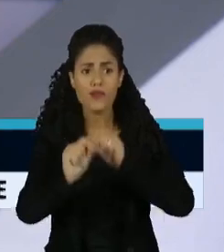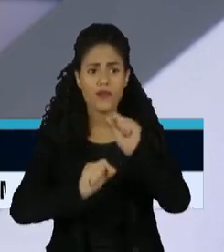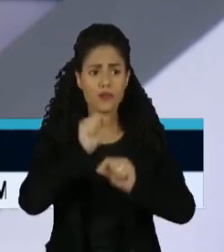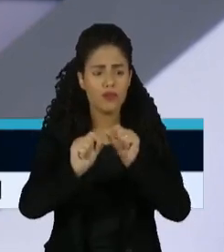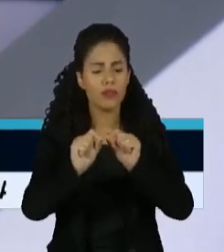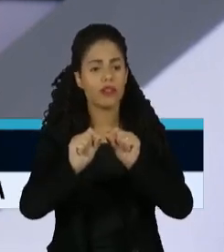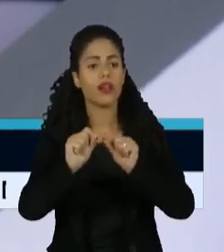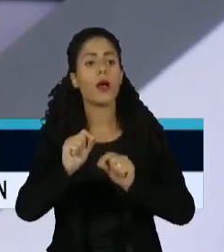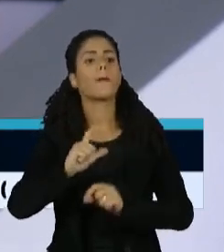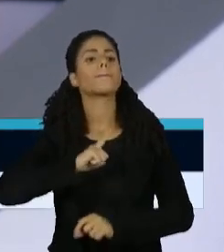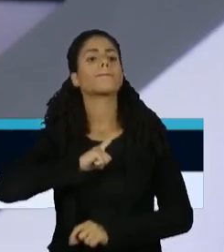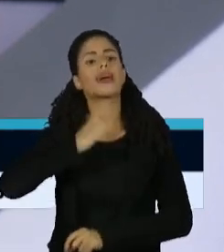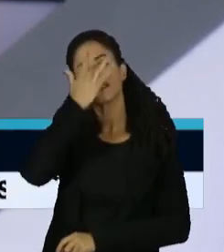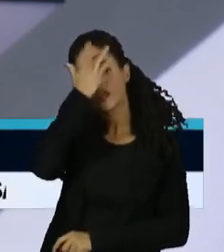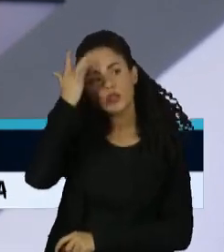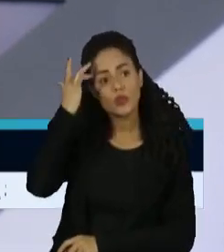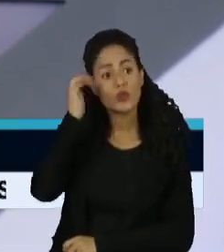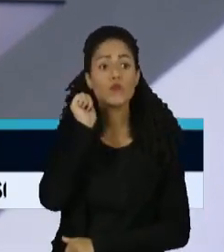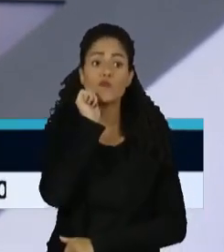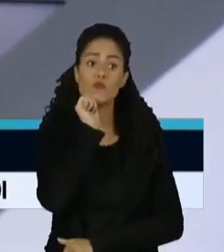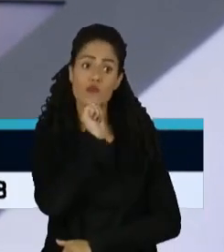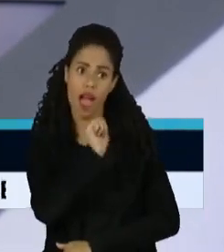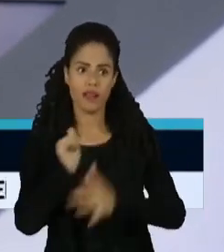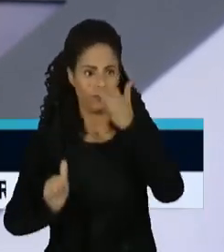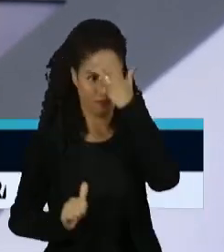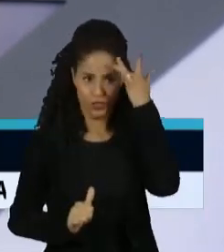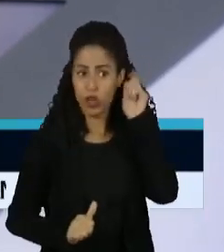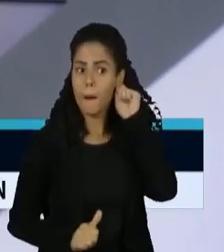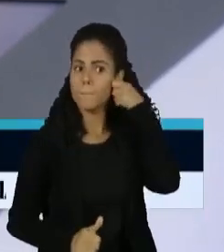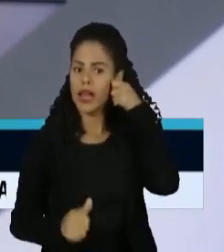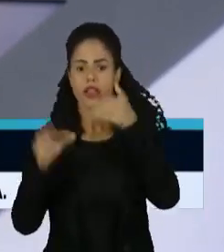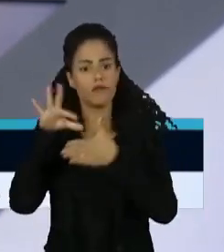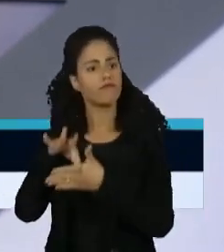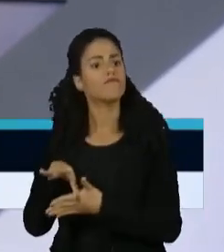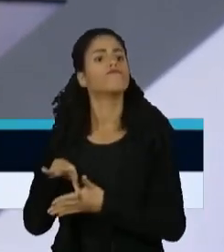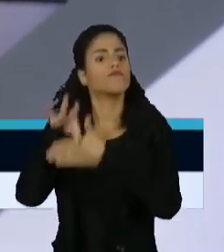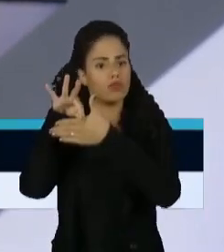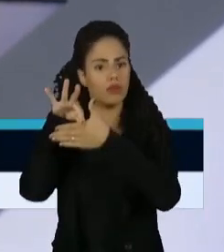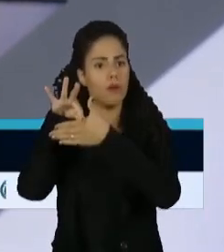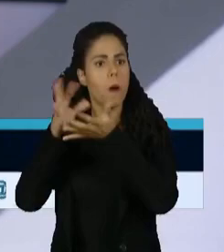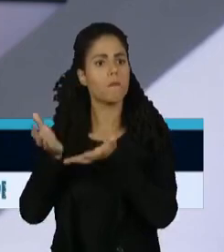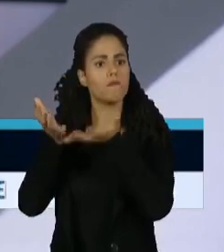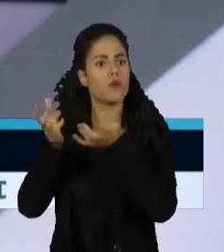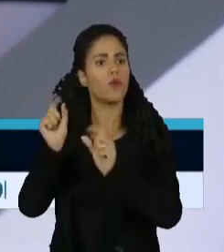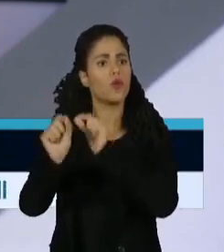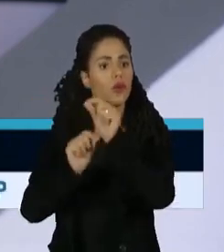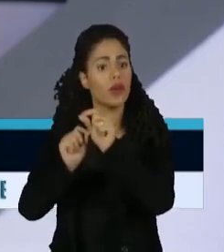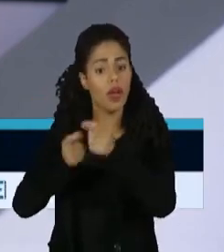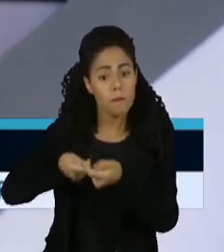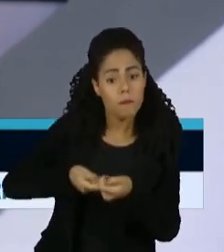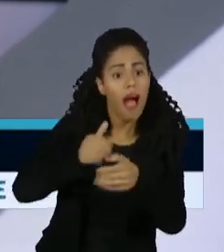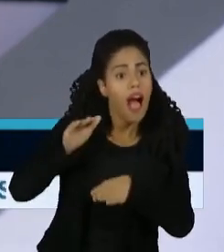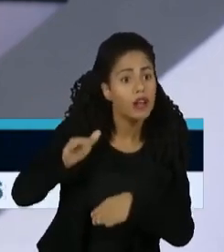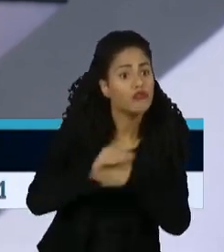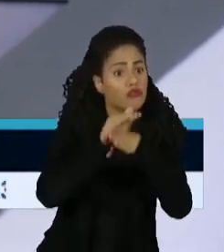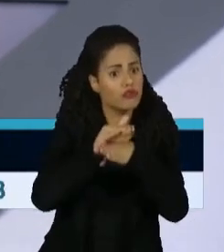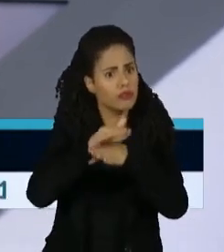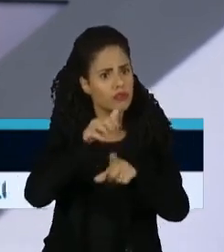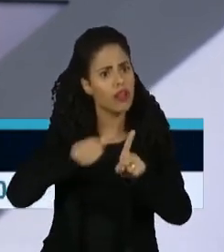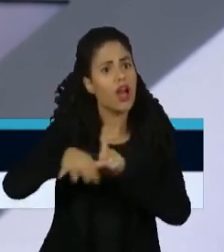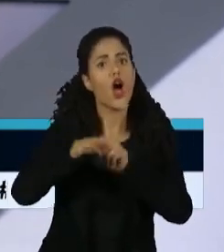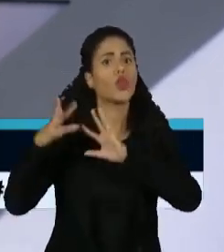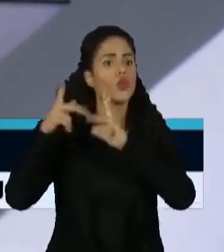tem pessoas negras, mulheres em cargos de poder, isso beneficia todo mundo. Os dados mostram pra gente. Não é